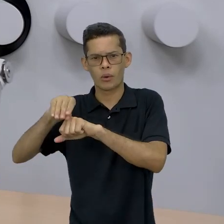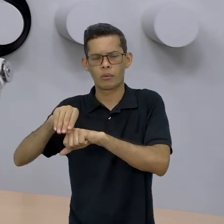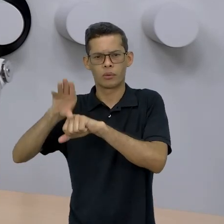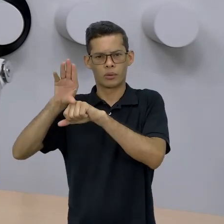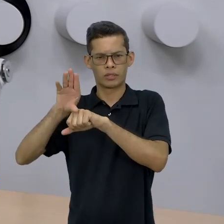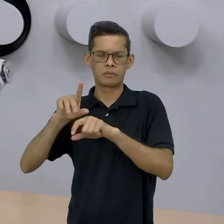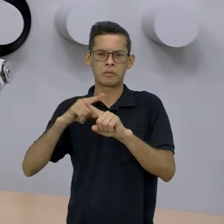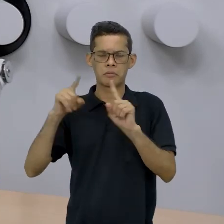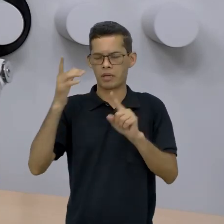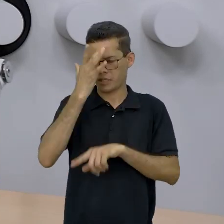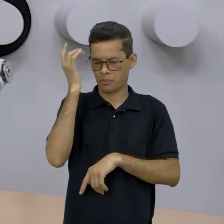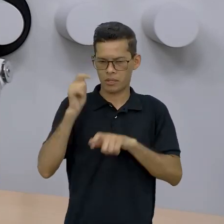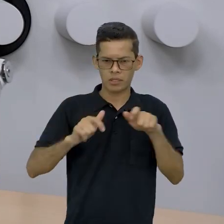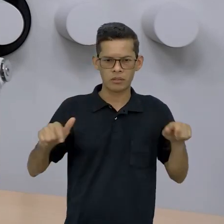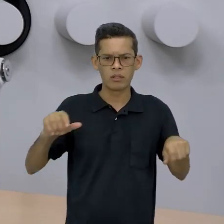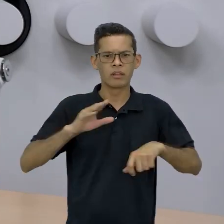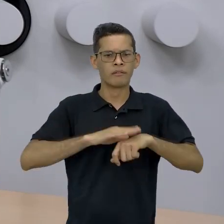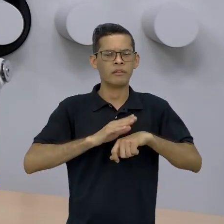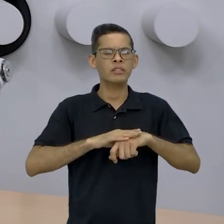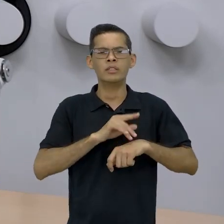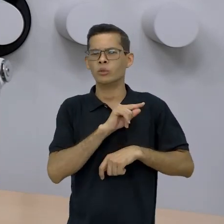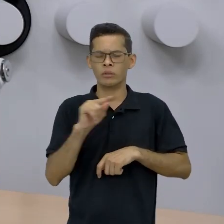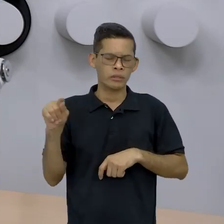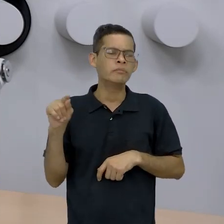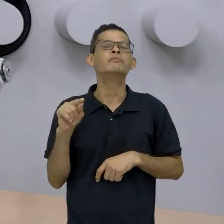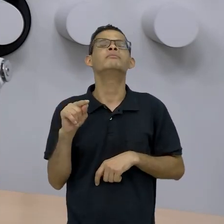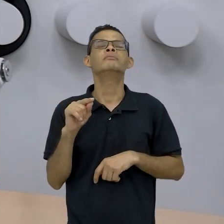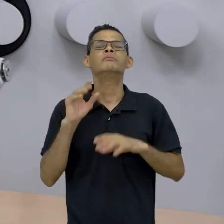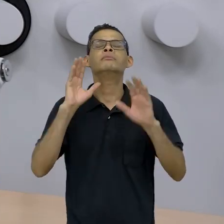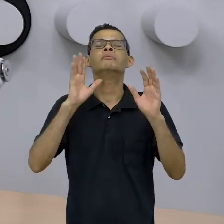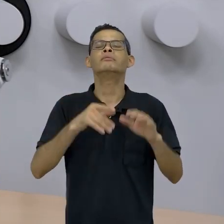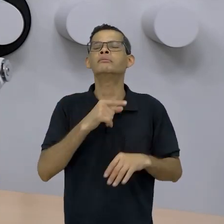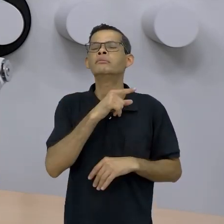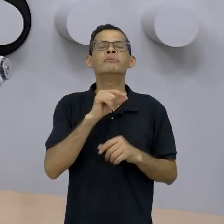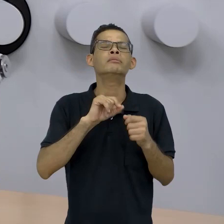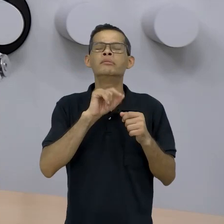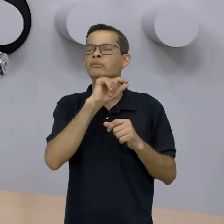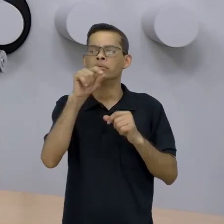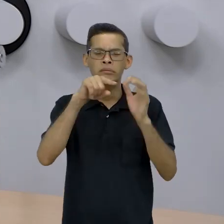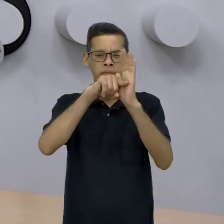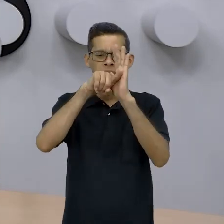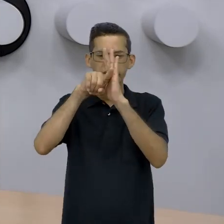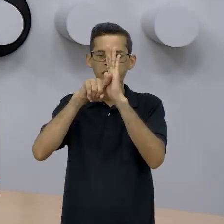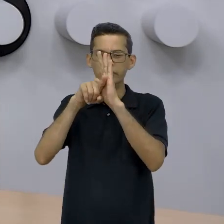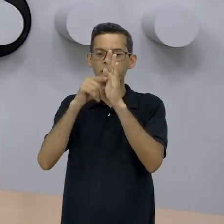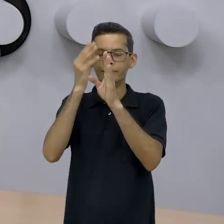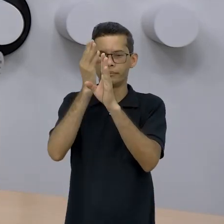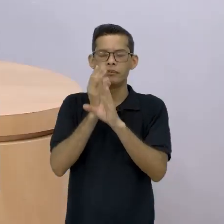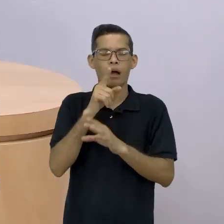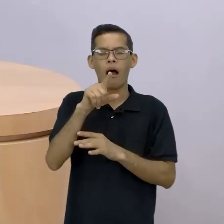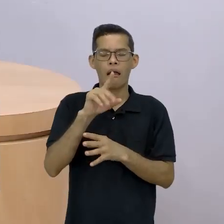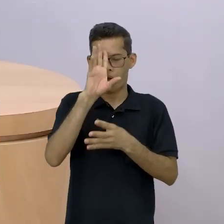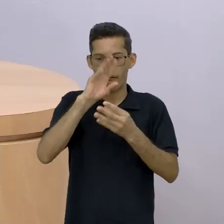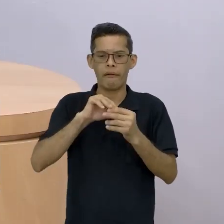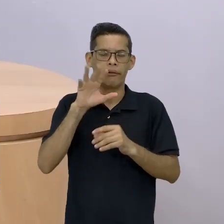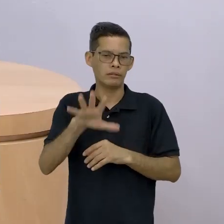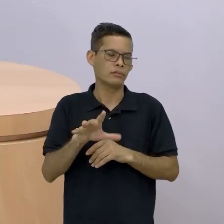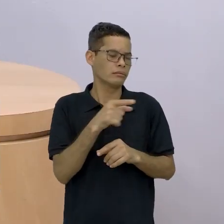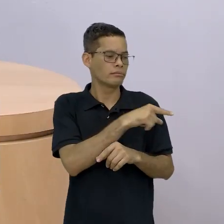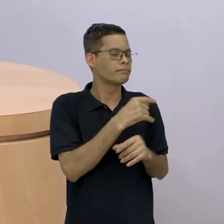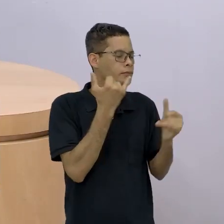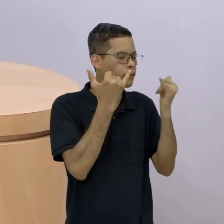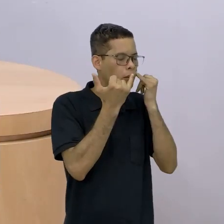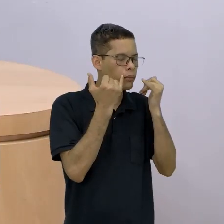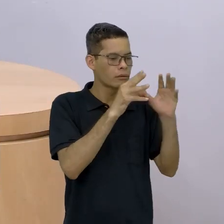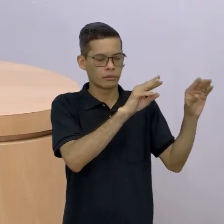já partiu de uma premissa e ela só quer que os dados confirmem a premissa. Exato. Lembra